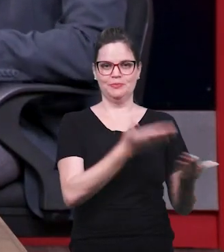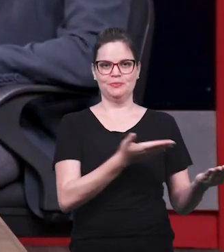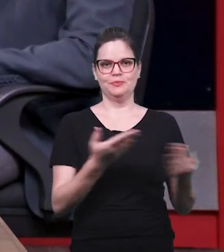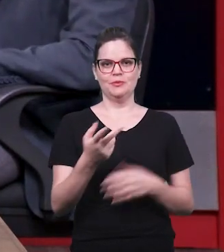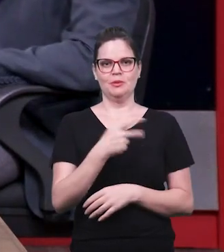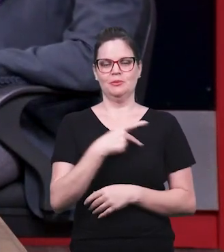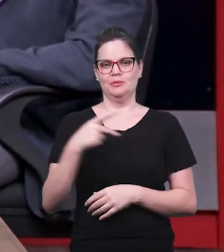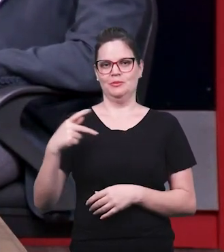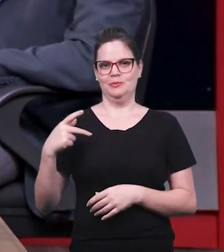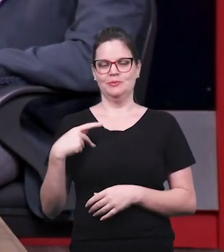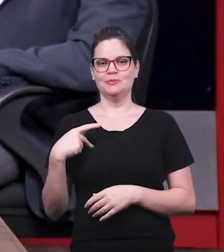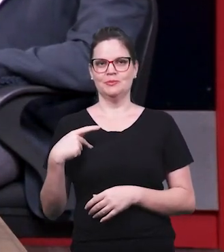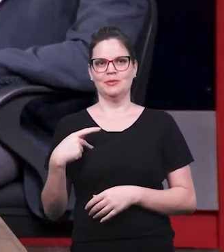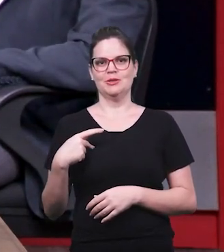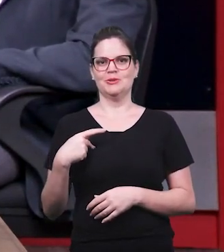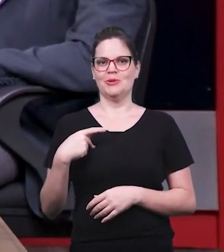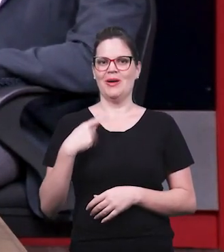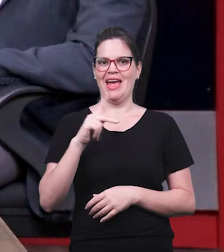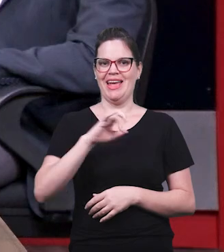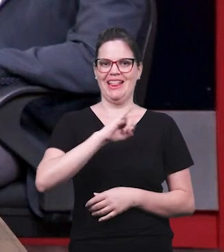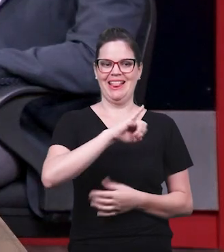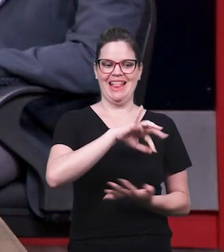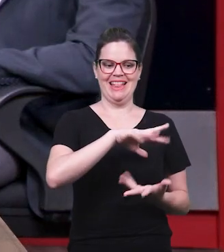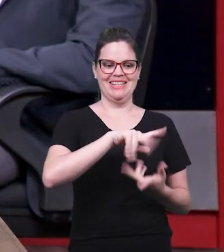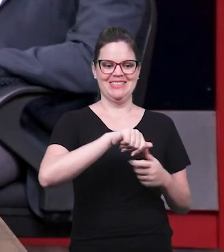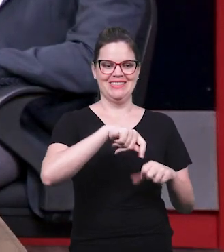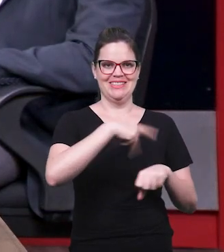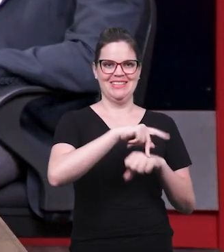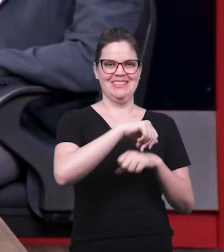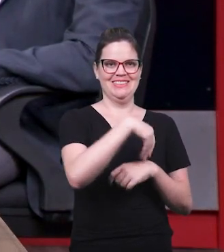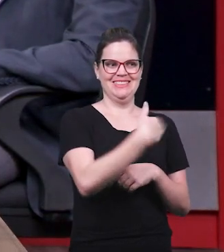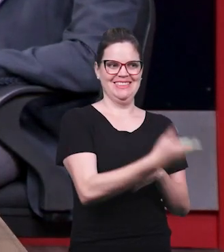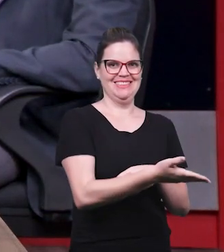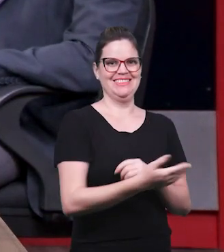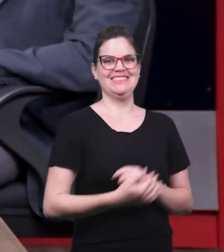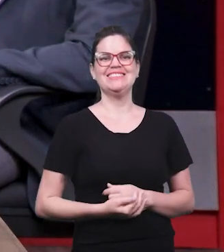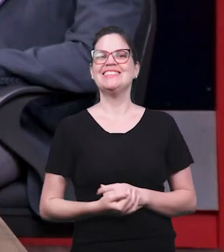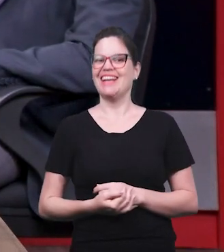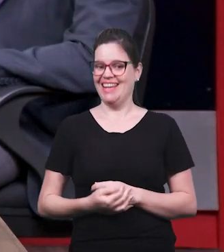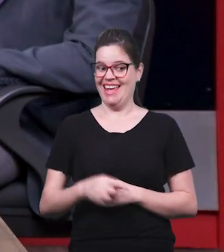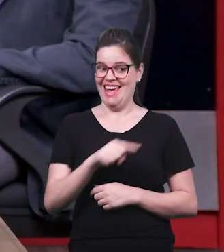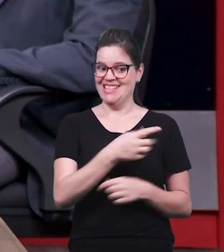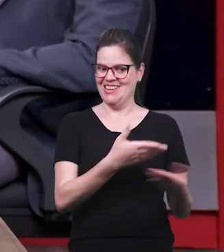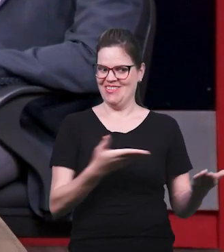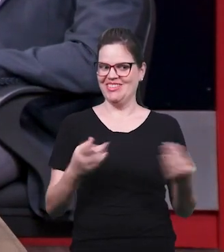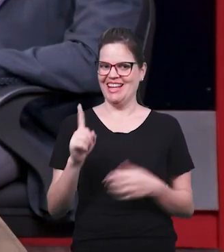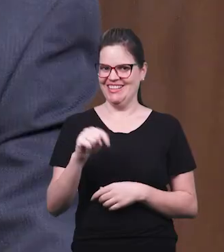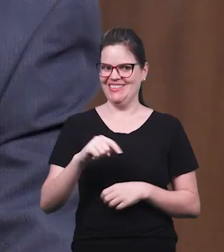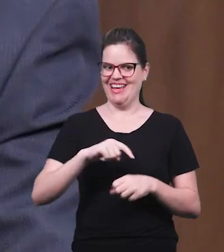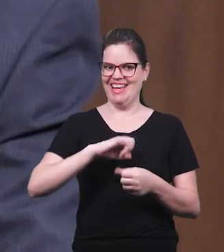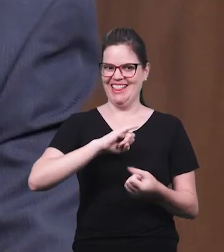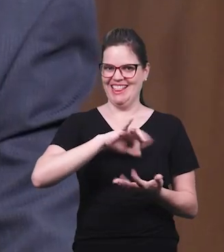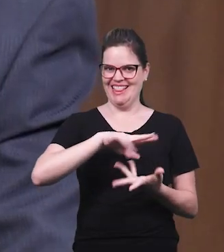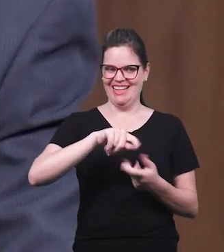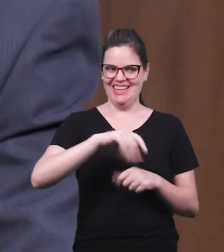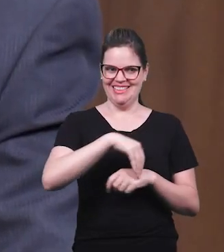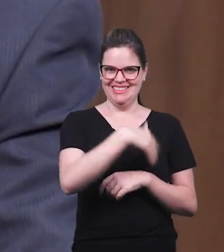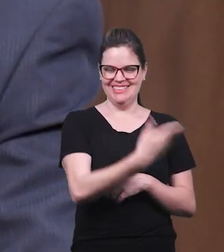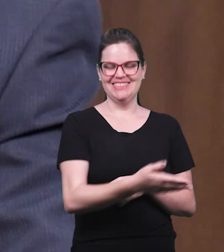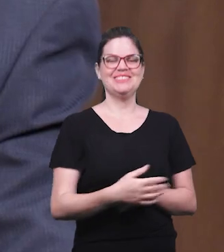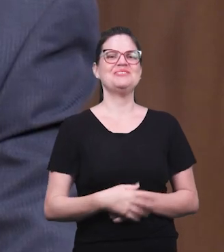professor Tiago, que é internacional. Hoje nós estamos bem representados, né? Hoje nós estamos muitíssimo